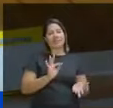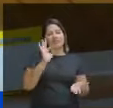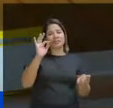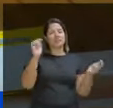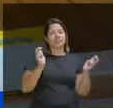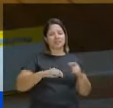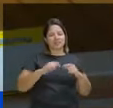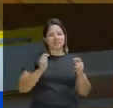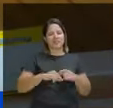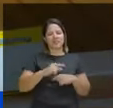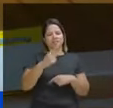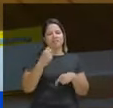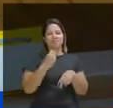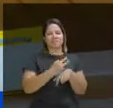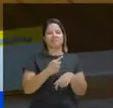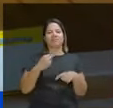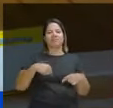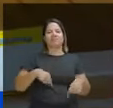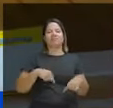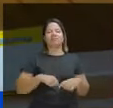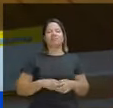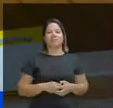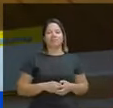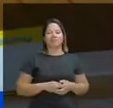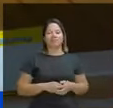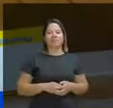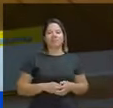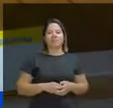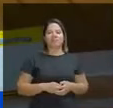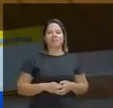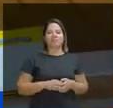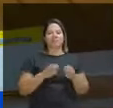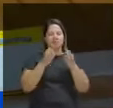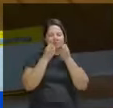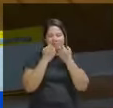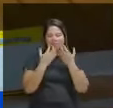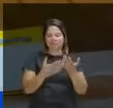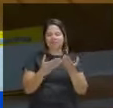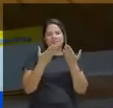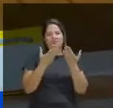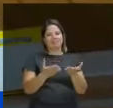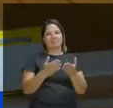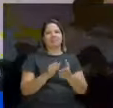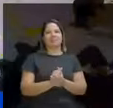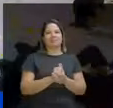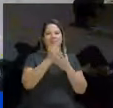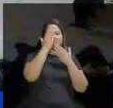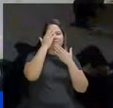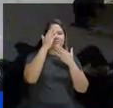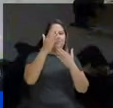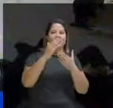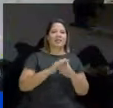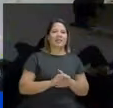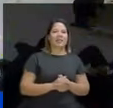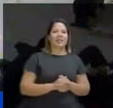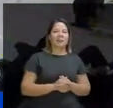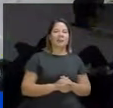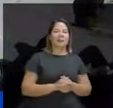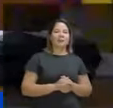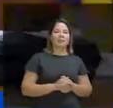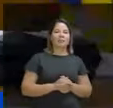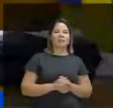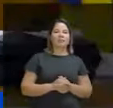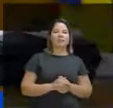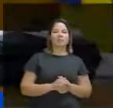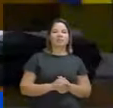possível que ainda retorne. Eu desejo tudo de melhor para você, tá bom? Muito obrigado. Eu também quero